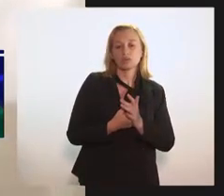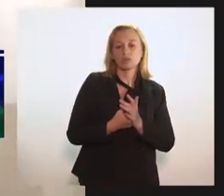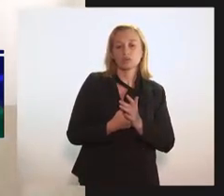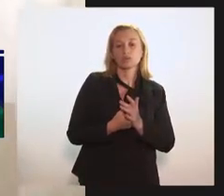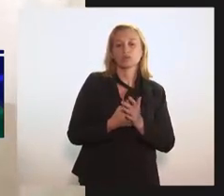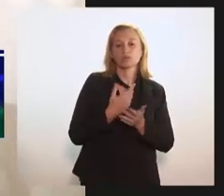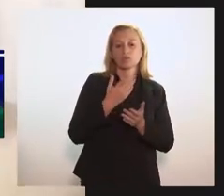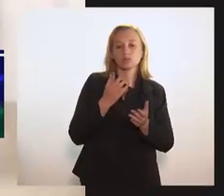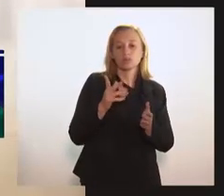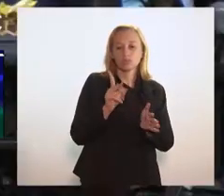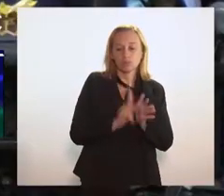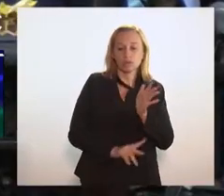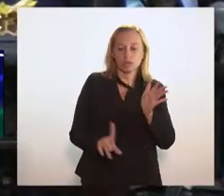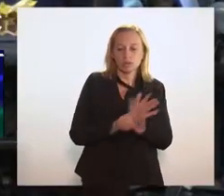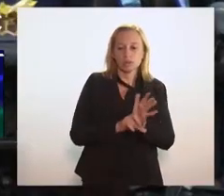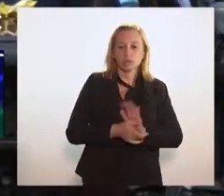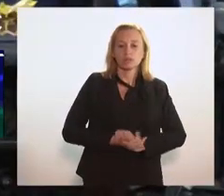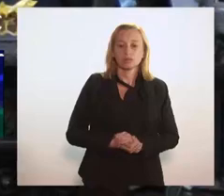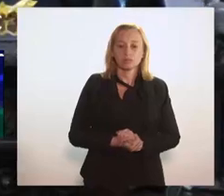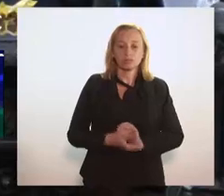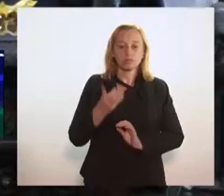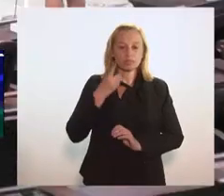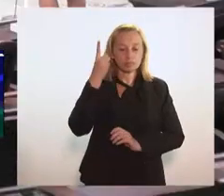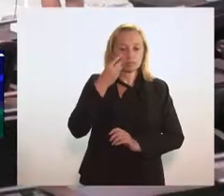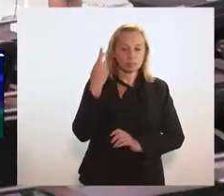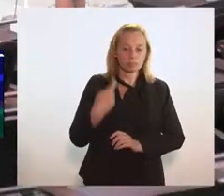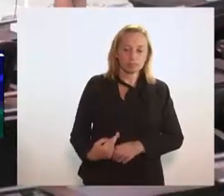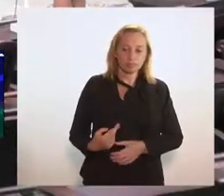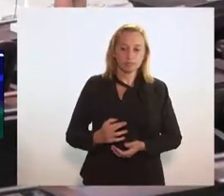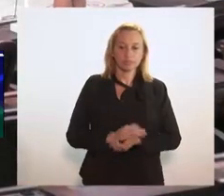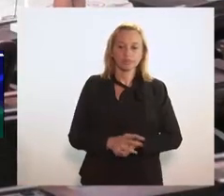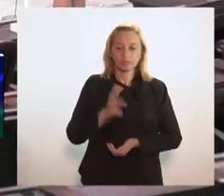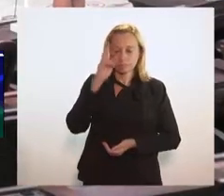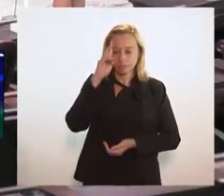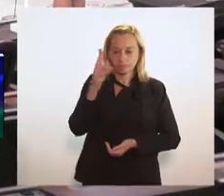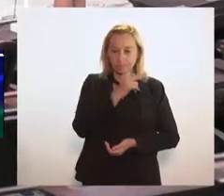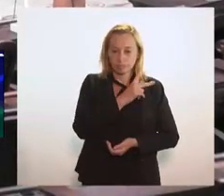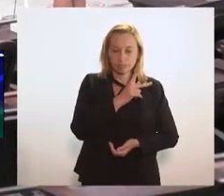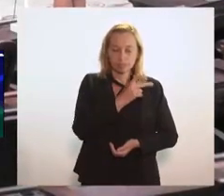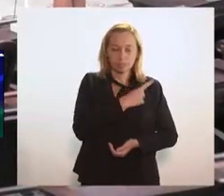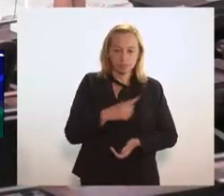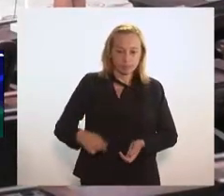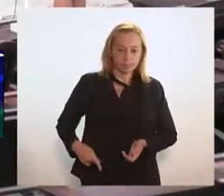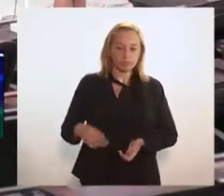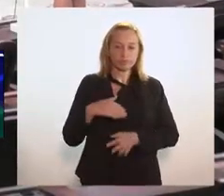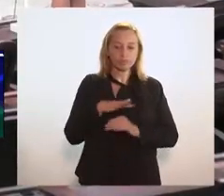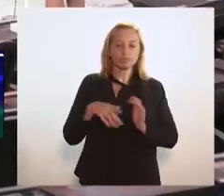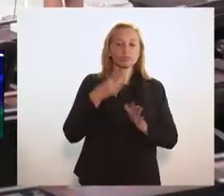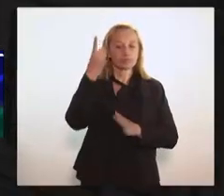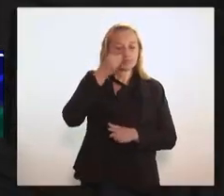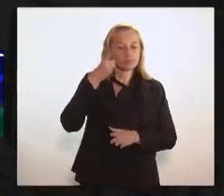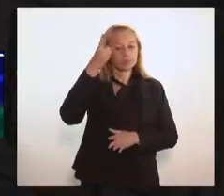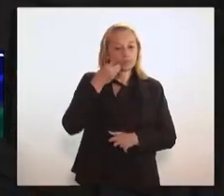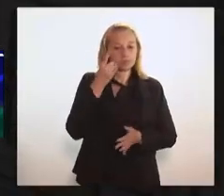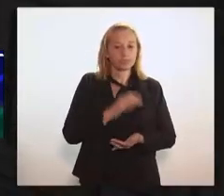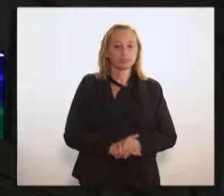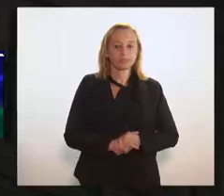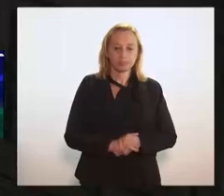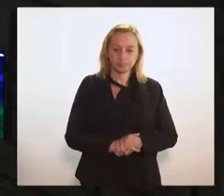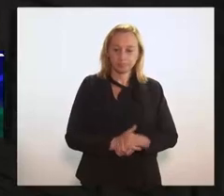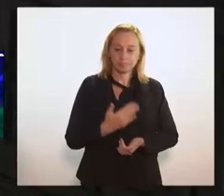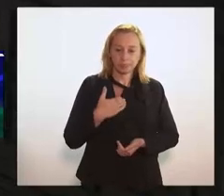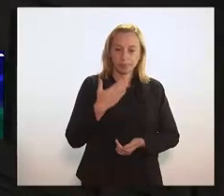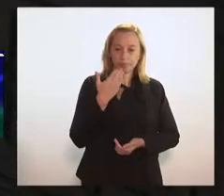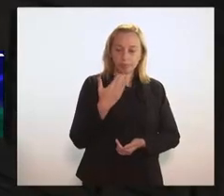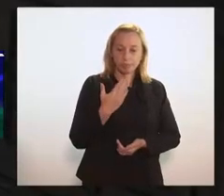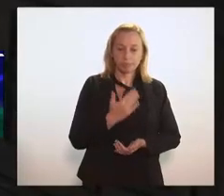de lei. Deputada Renata. Senhor presidente, senhoras deputadas, senhores deputados, a minha intervenção vai